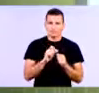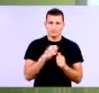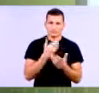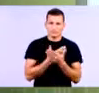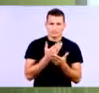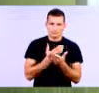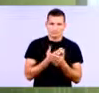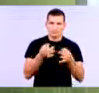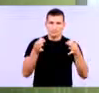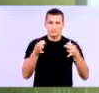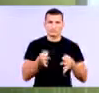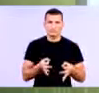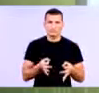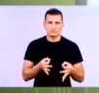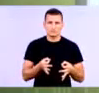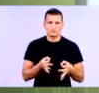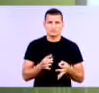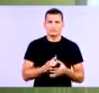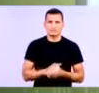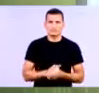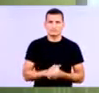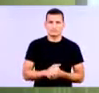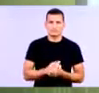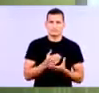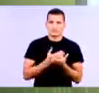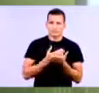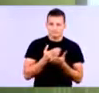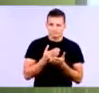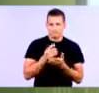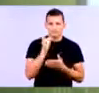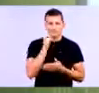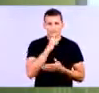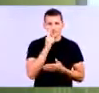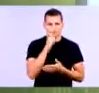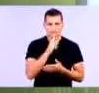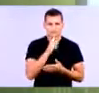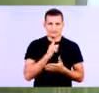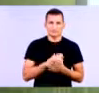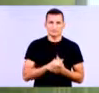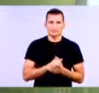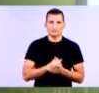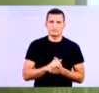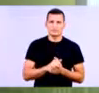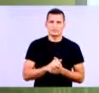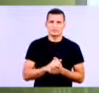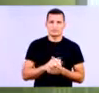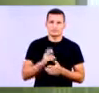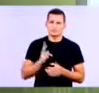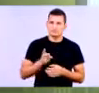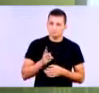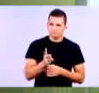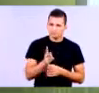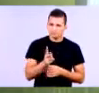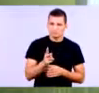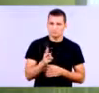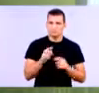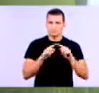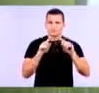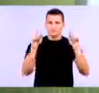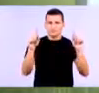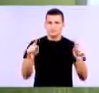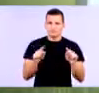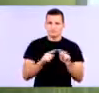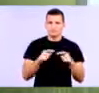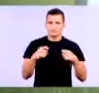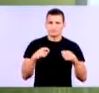estudo adequado, certo? Então já começa com falhas. Todas as vezes, o funcionário ele vai precisar o quê?